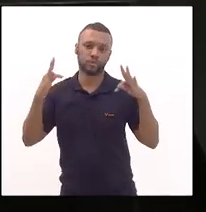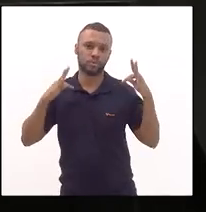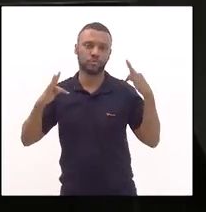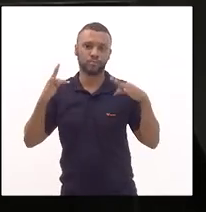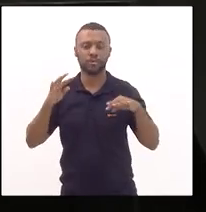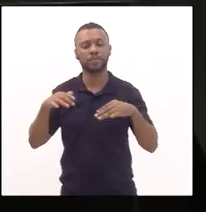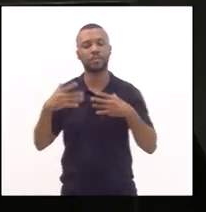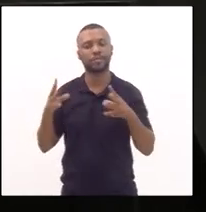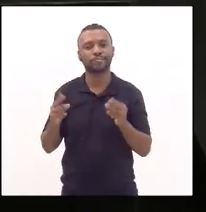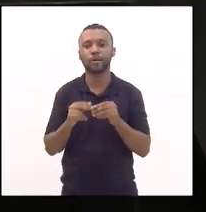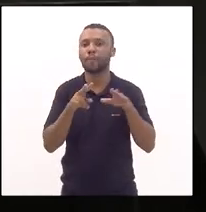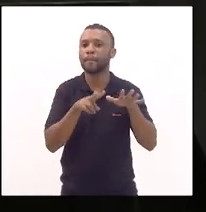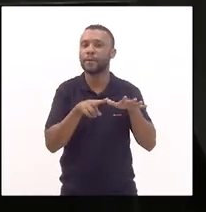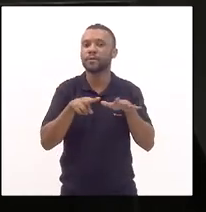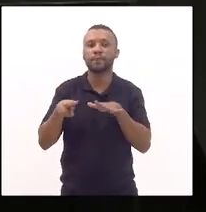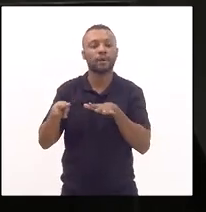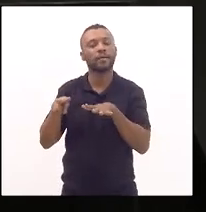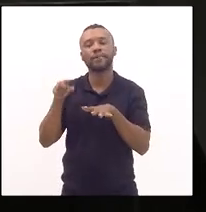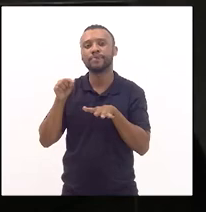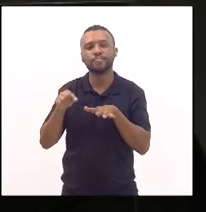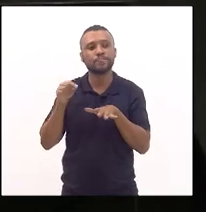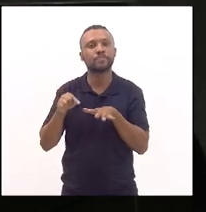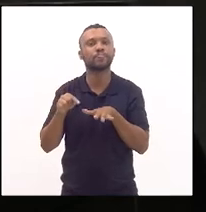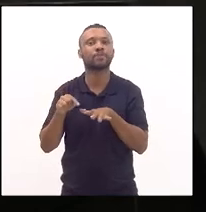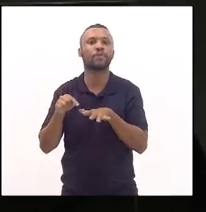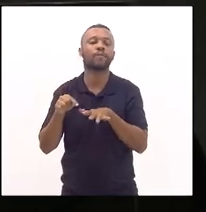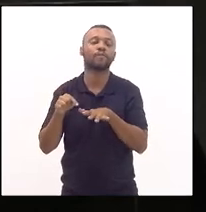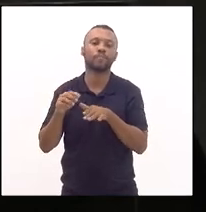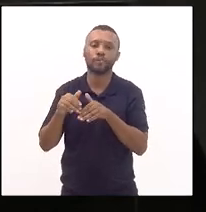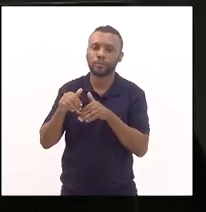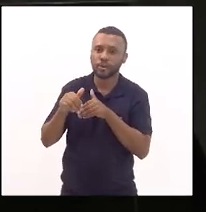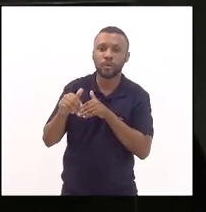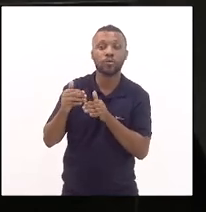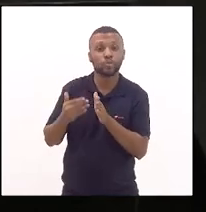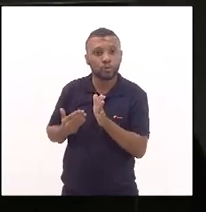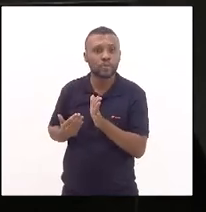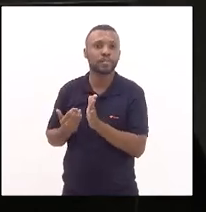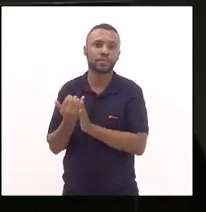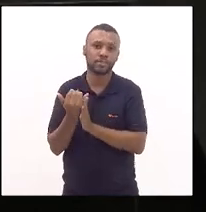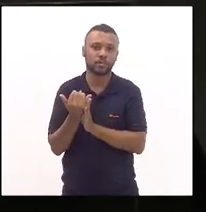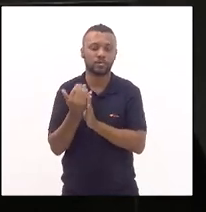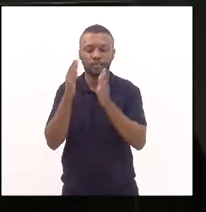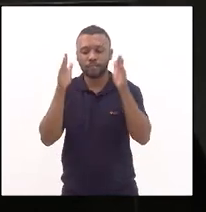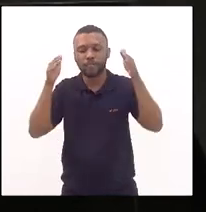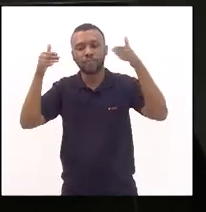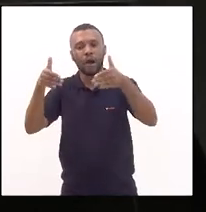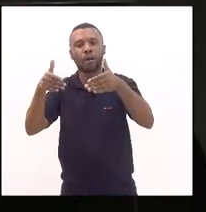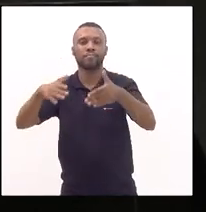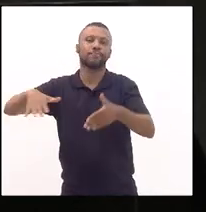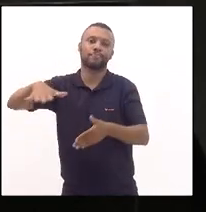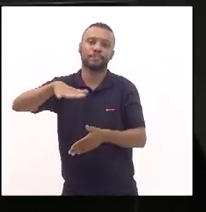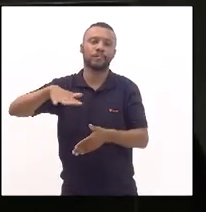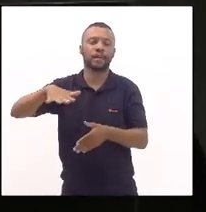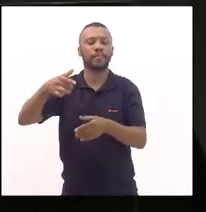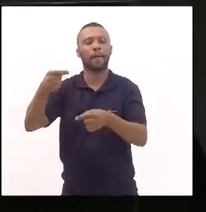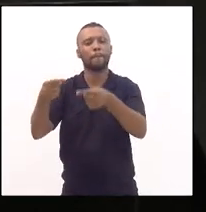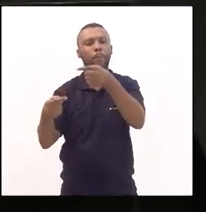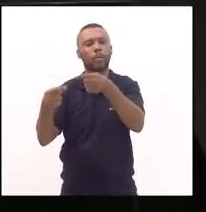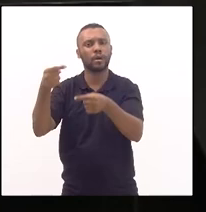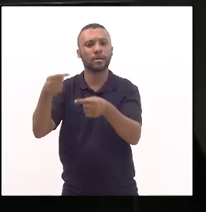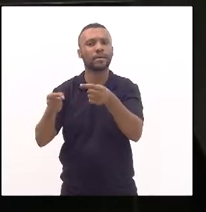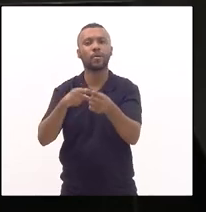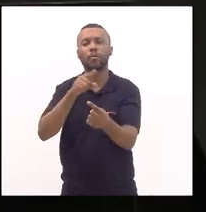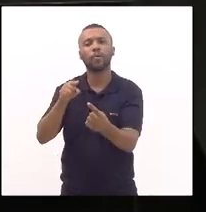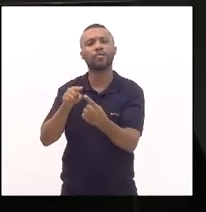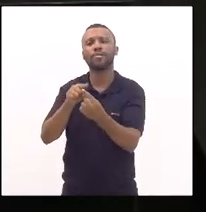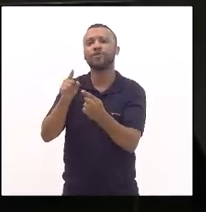Então, foi uma semana, não é, logo no seu início, pautada toda para essa política de